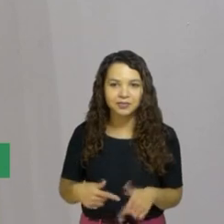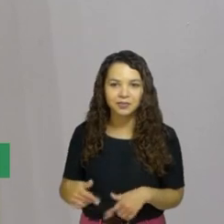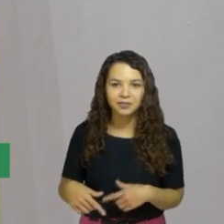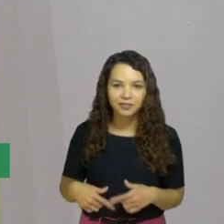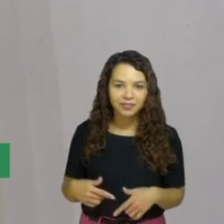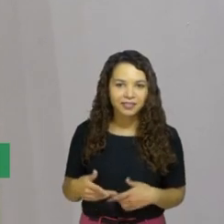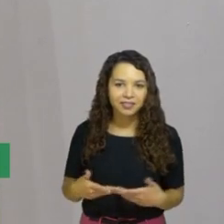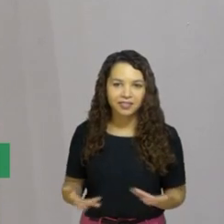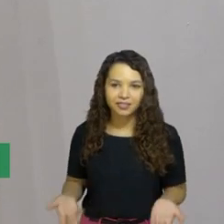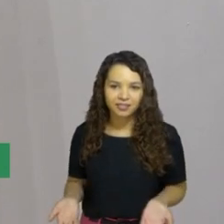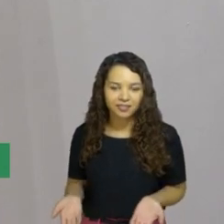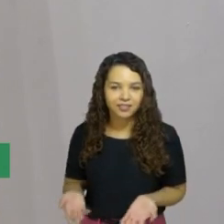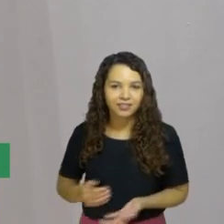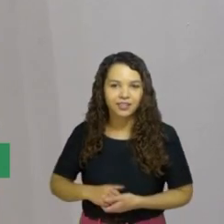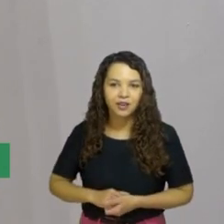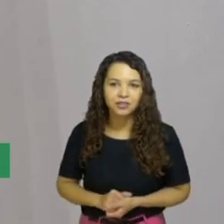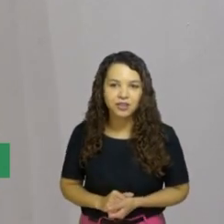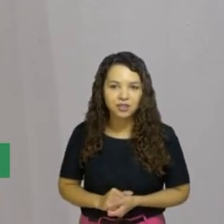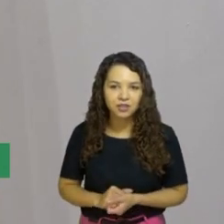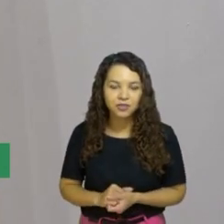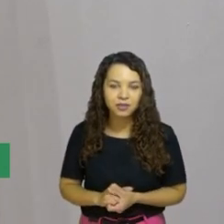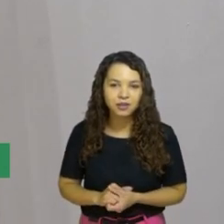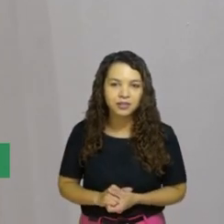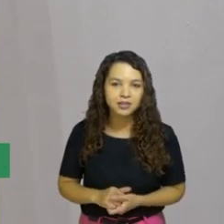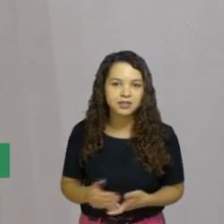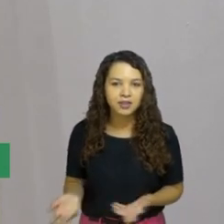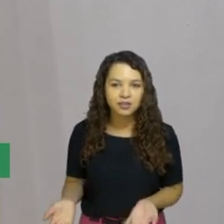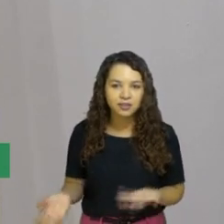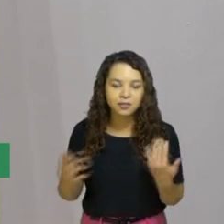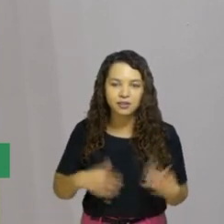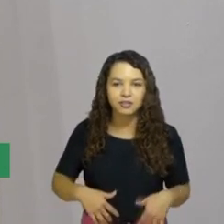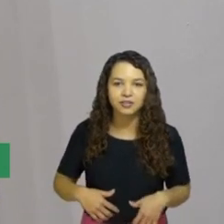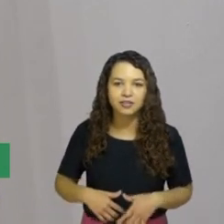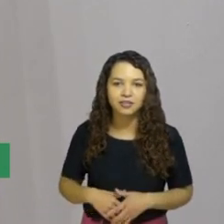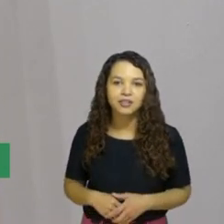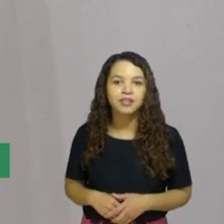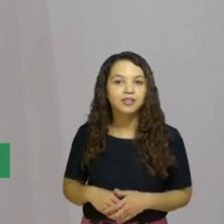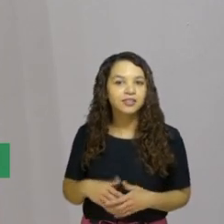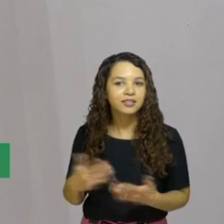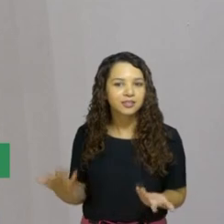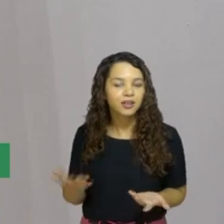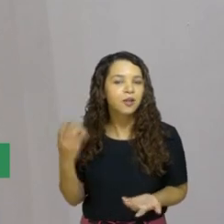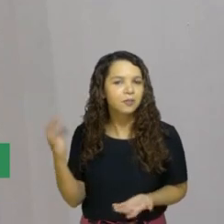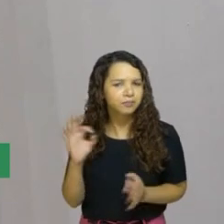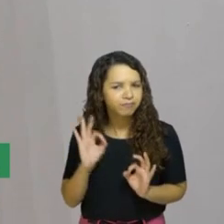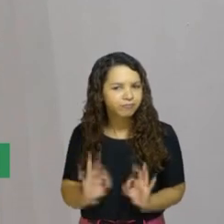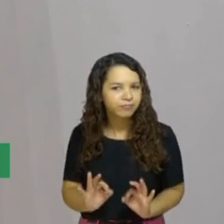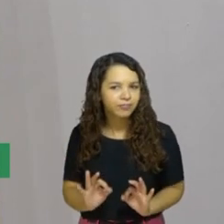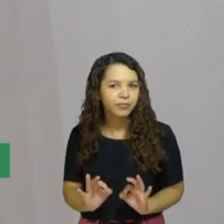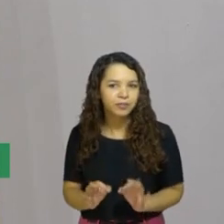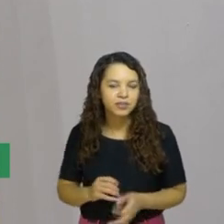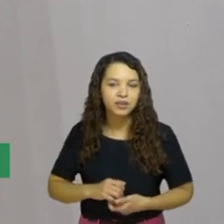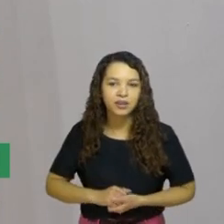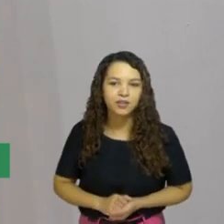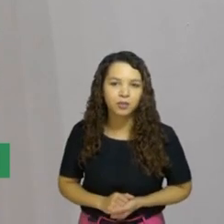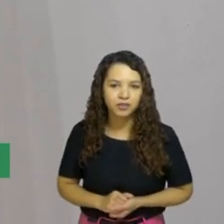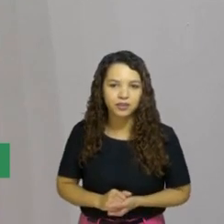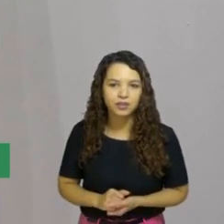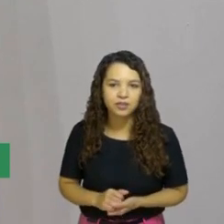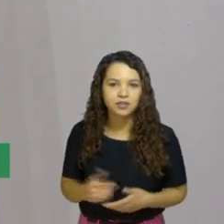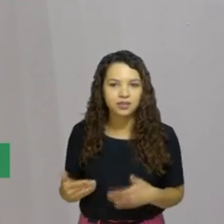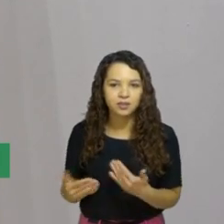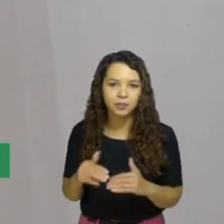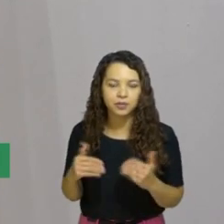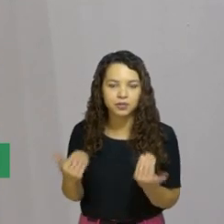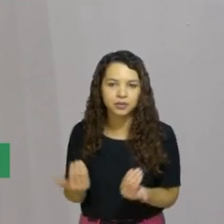funcionar. Um processo que vai custar quase 5 bilhões de reais. Obviamente, é composto por vários equipamentos, com várias